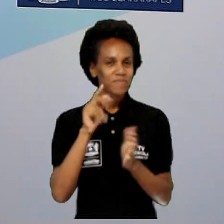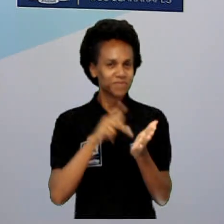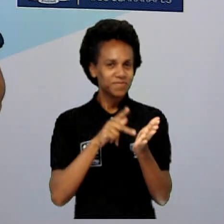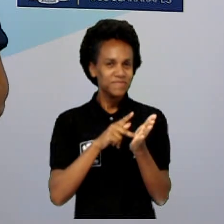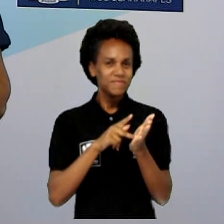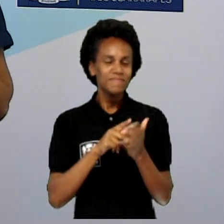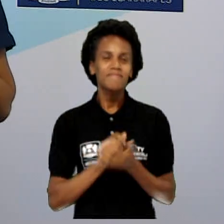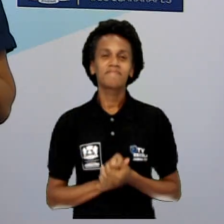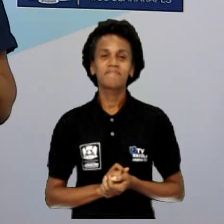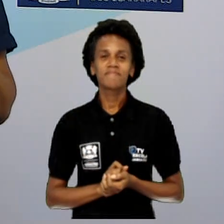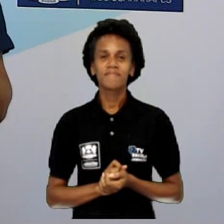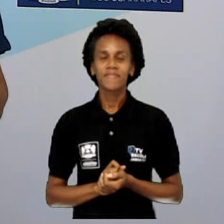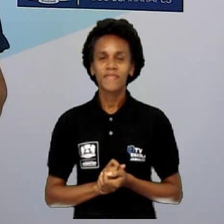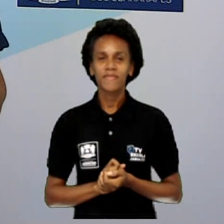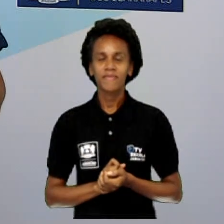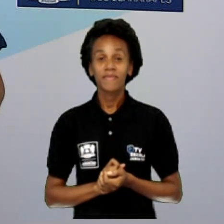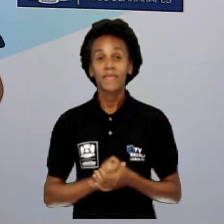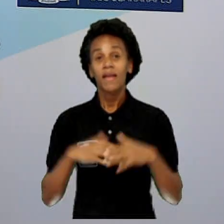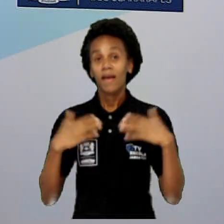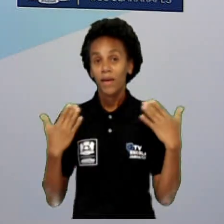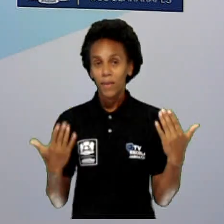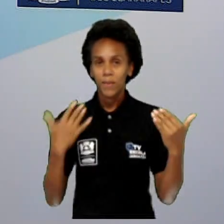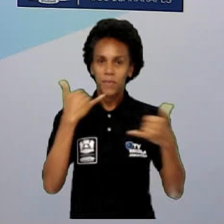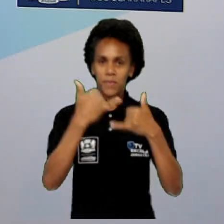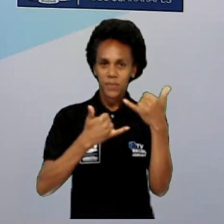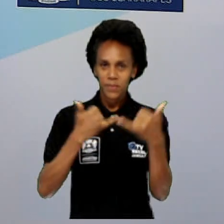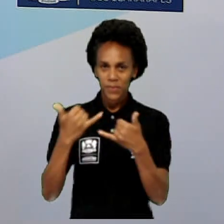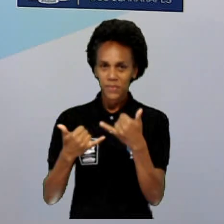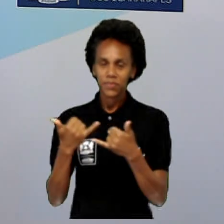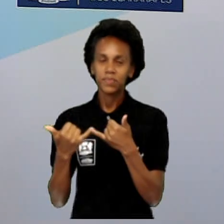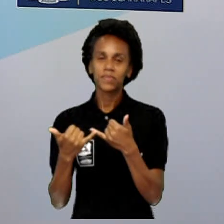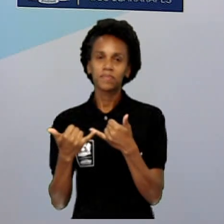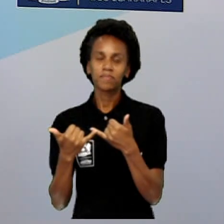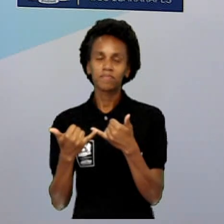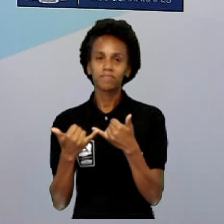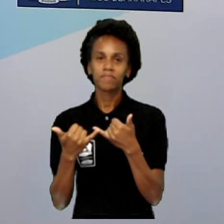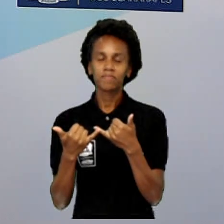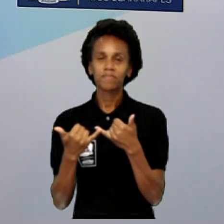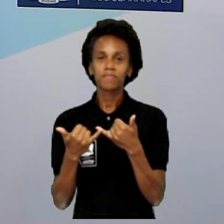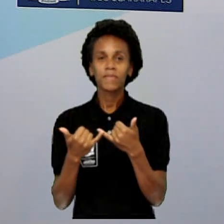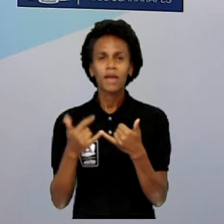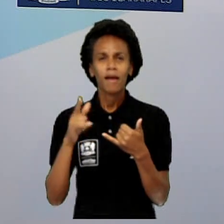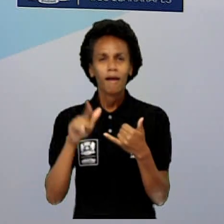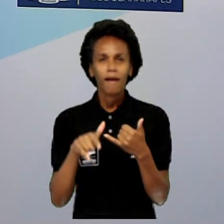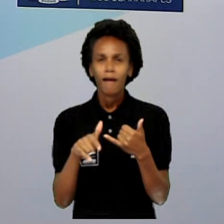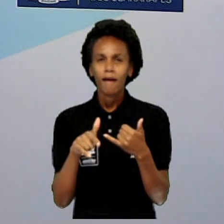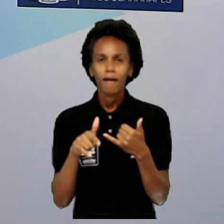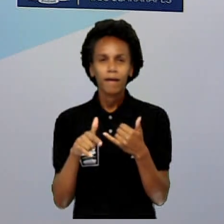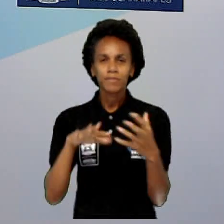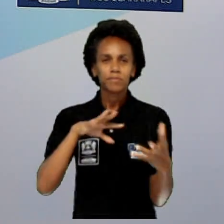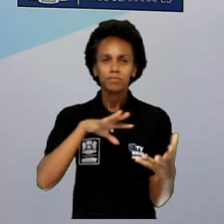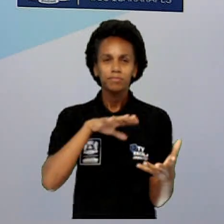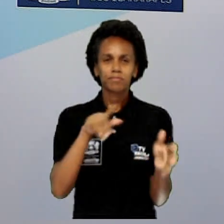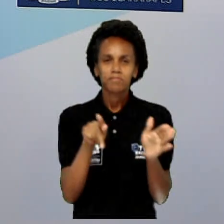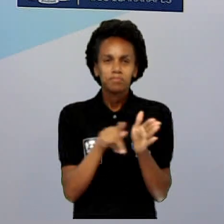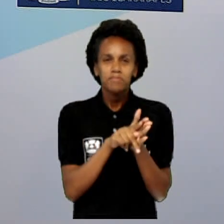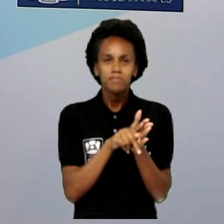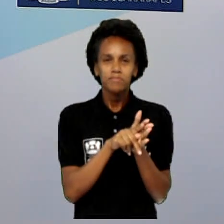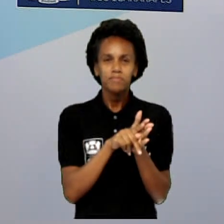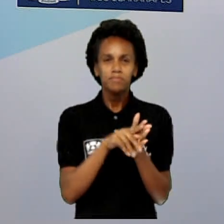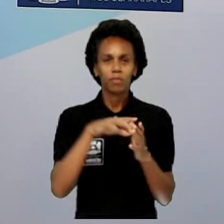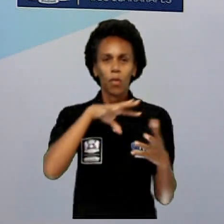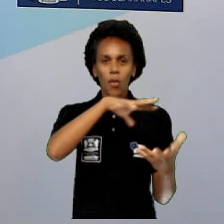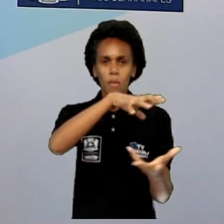Bom, a brincadeira e o jogo faz parte, né, de todo mundo infantil,